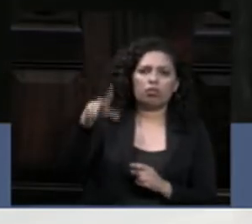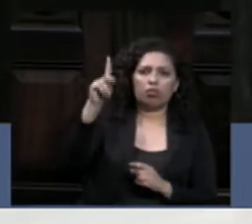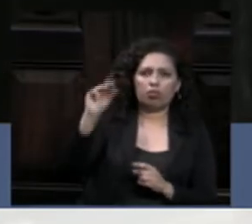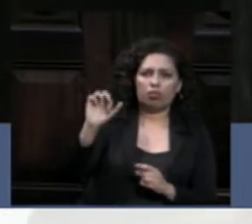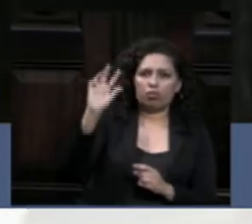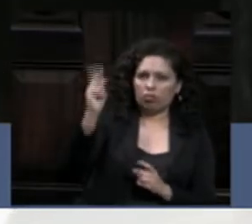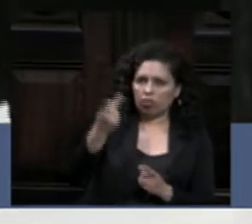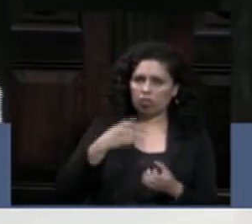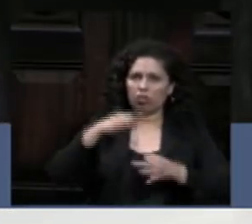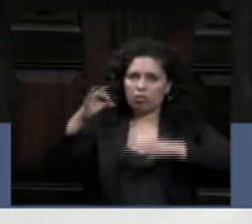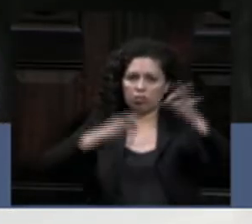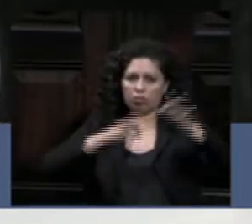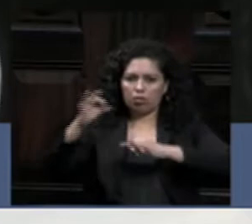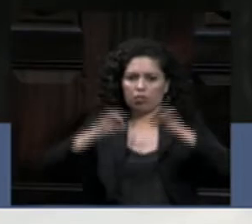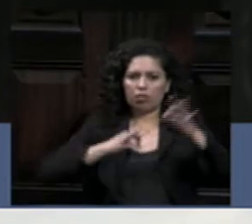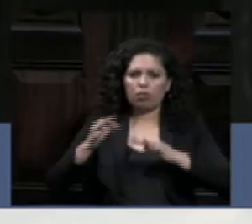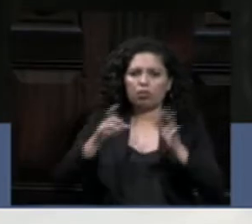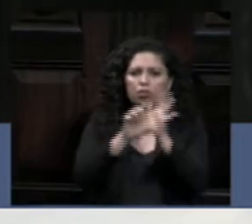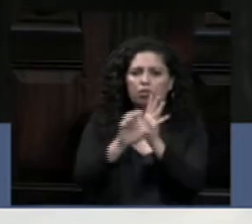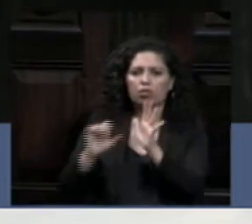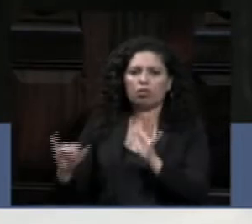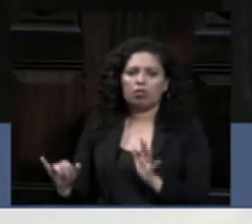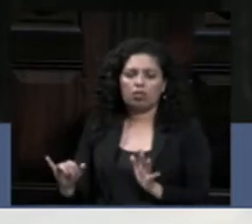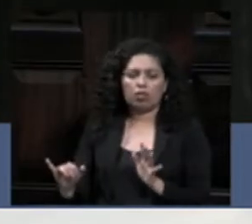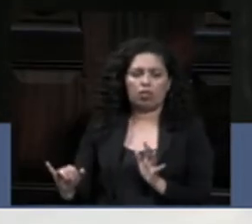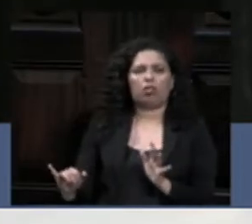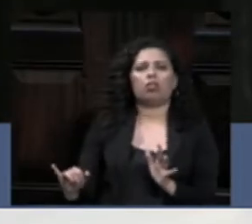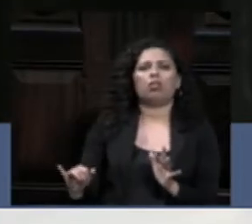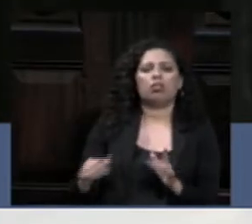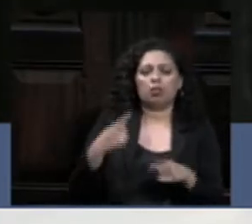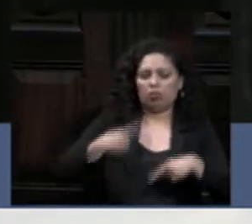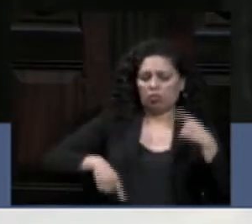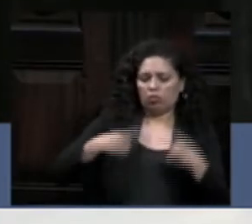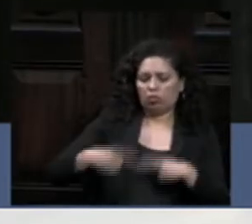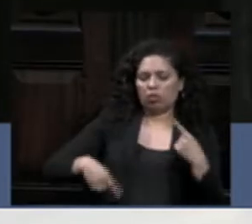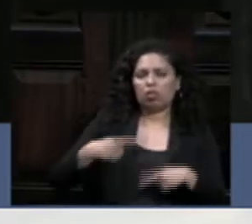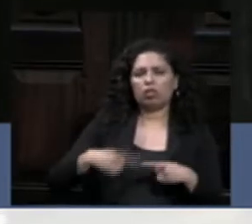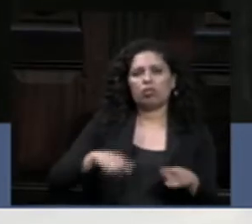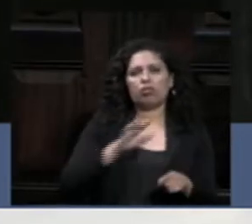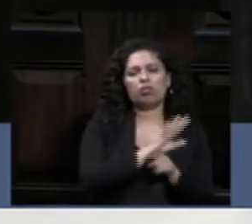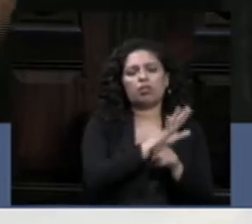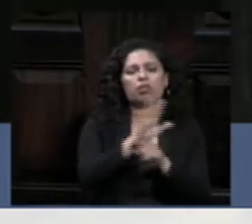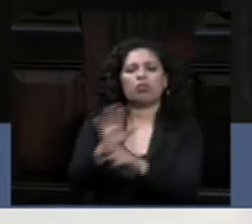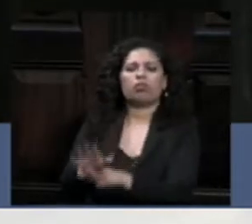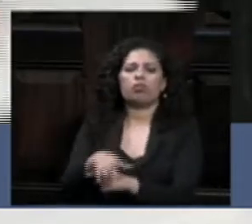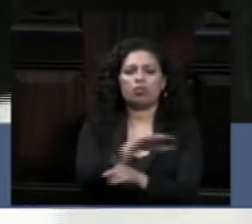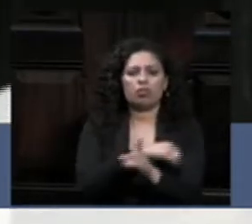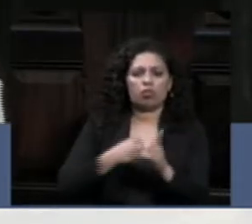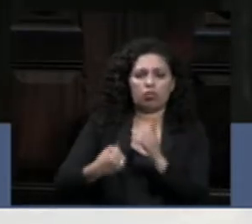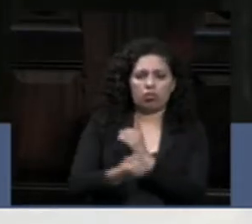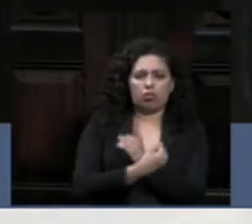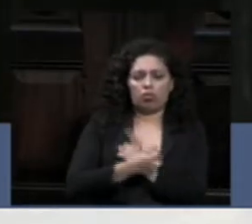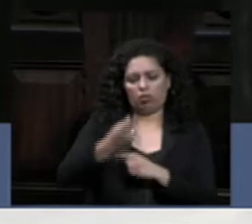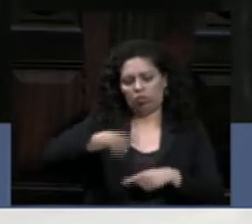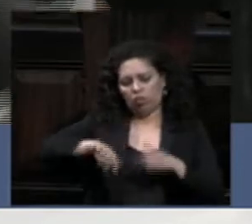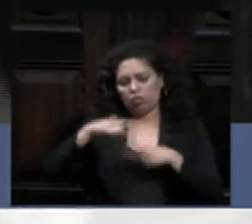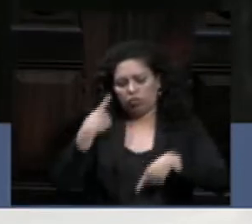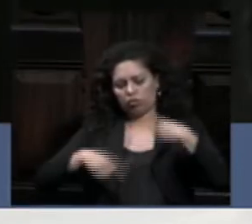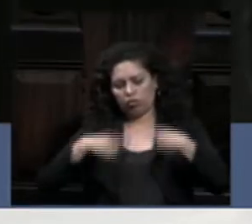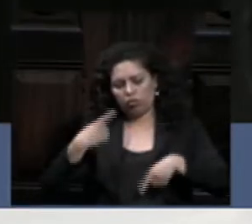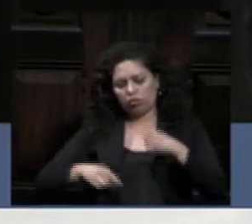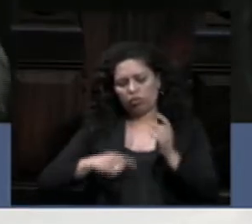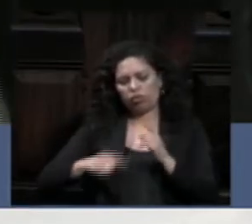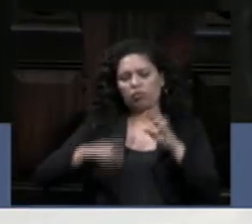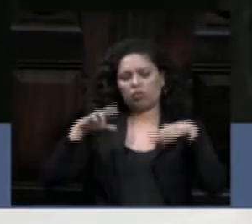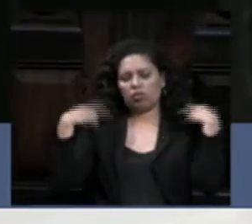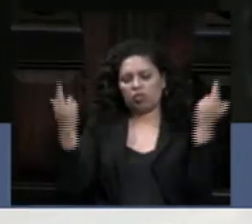contribuiu à questão da política pública da assistência social do Estado do Rio de Janeiro, que foi amplamente discutida em várias